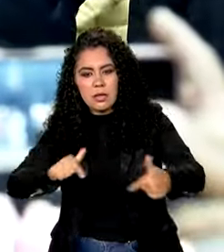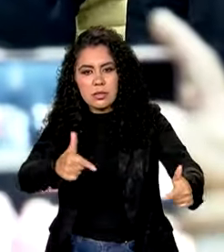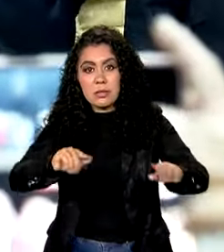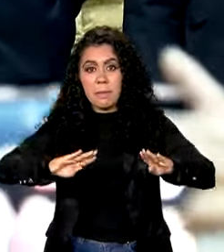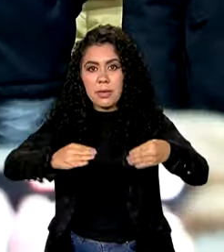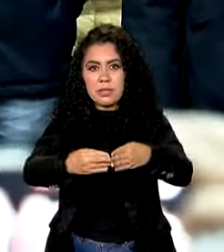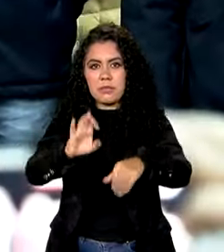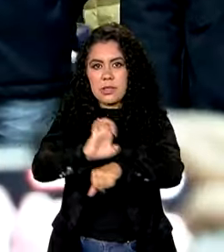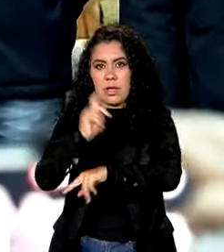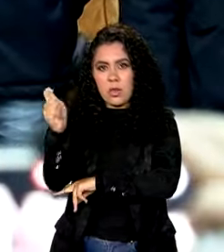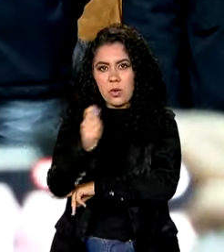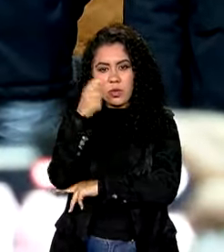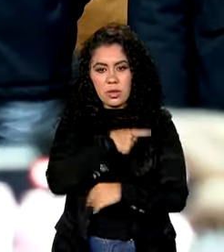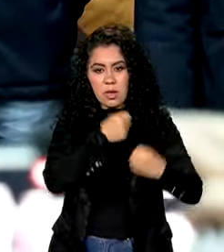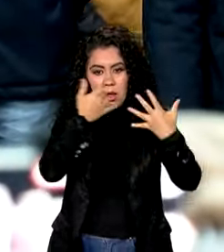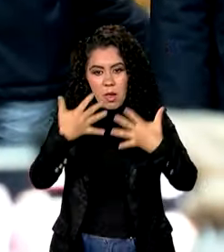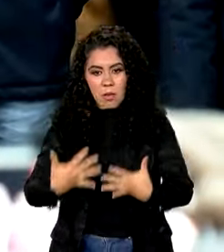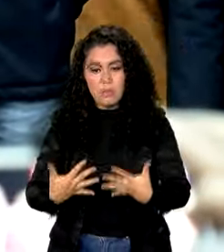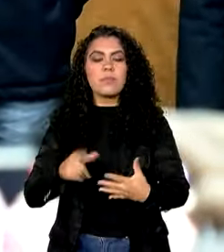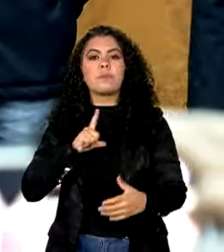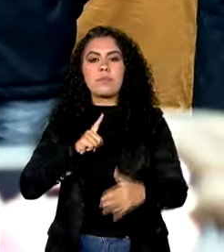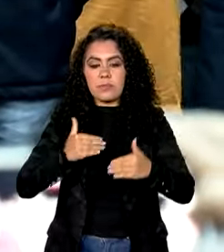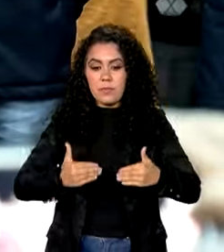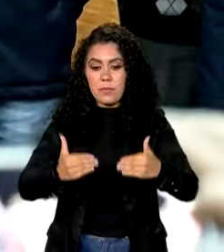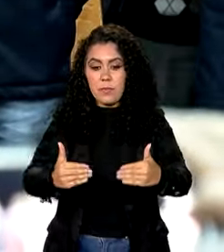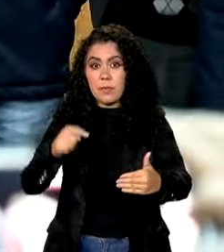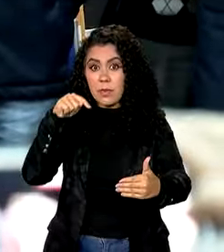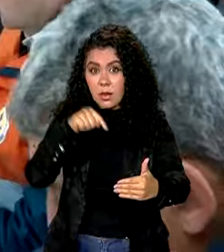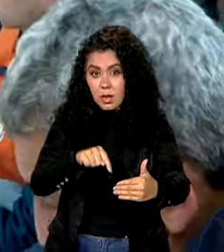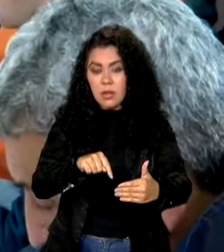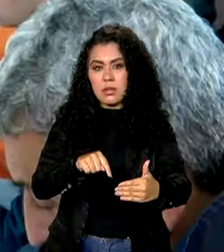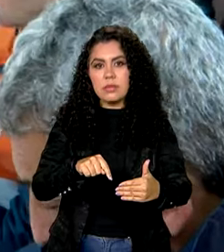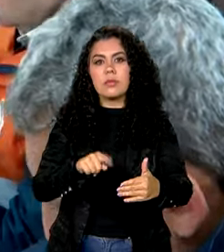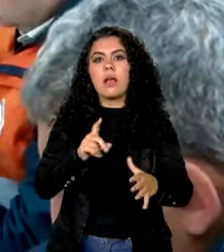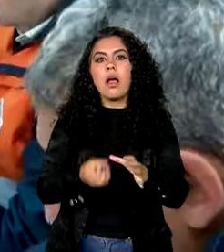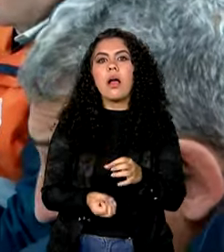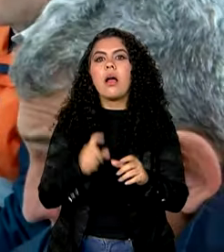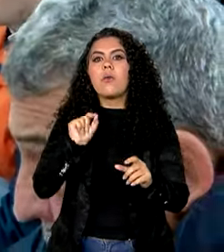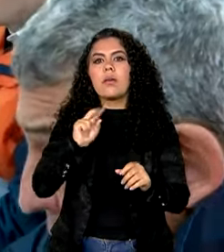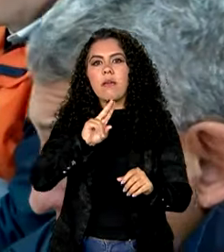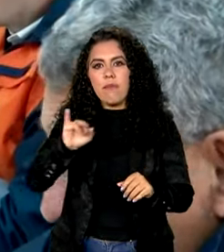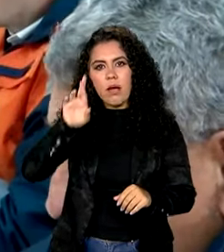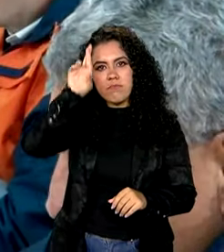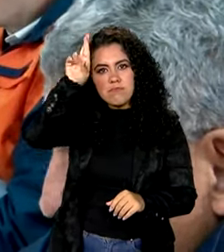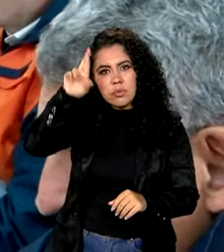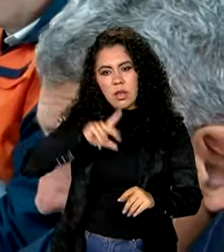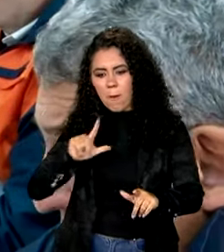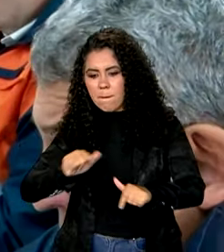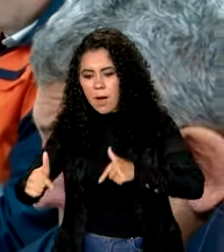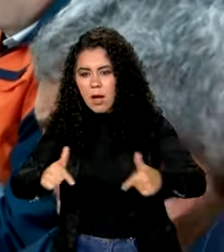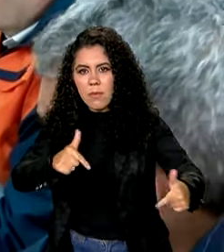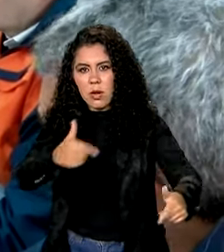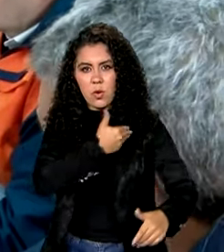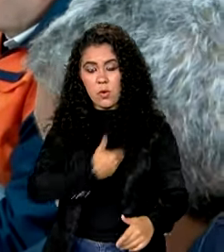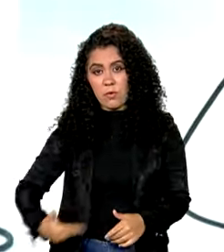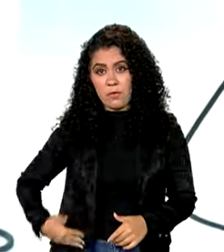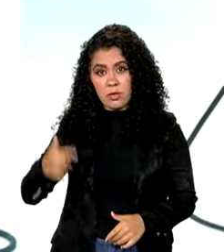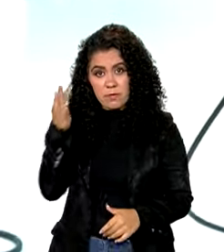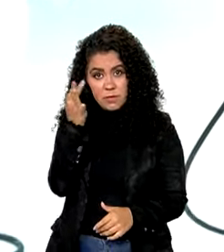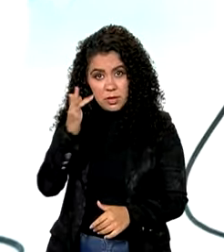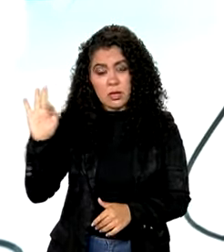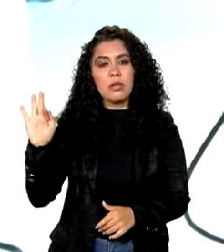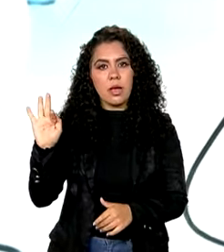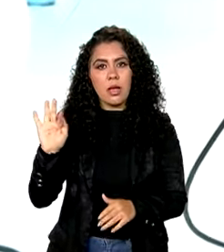Ministério Extraordinário de Apoio à Reconstrução do Rio Grande do Sul vai coordenar as ações do governo federal no estado.